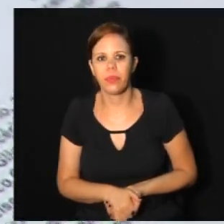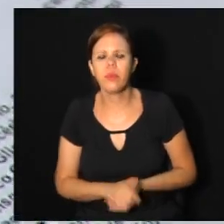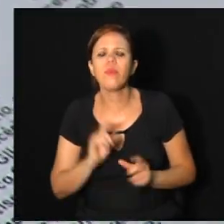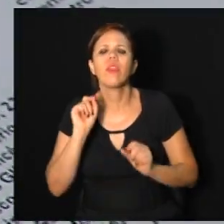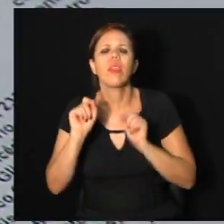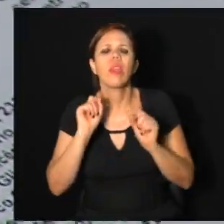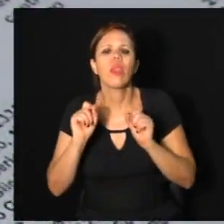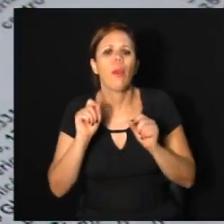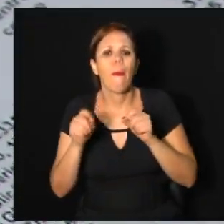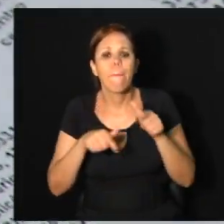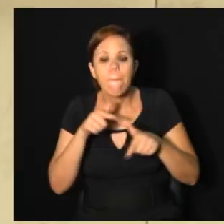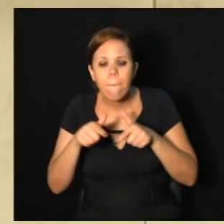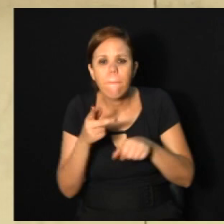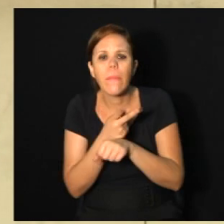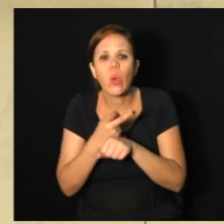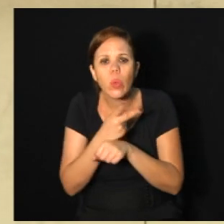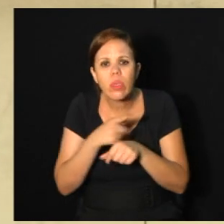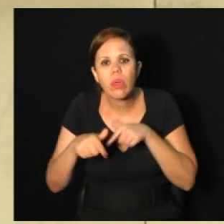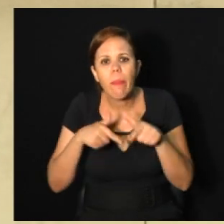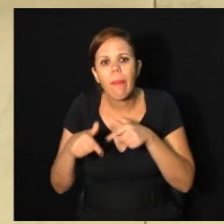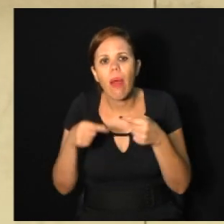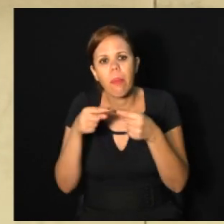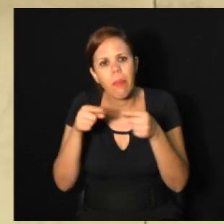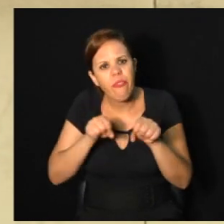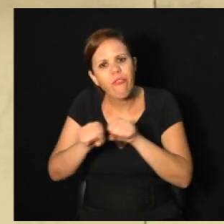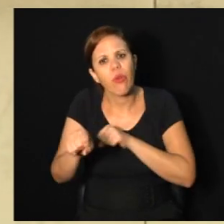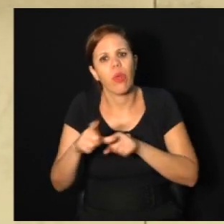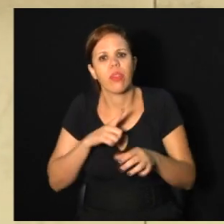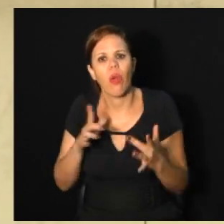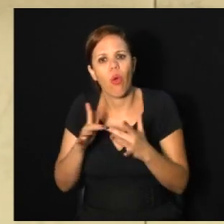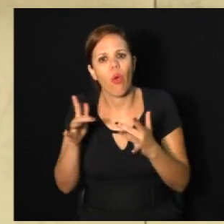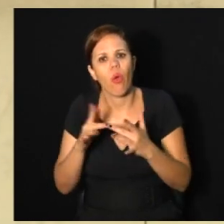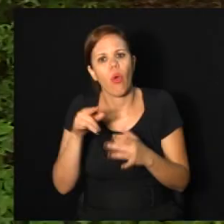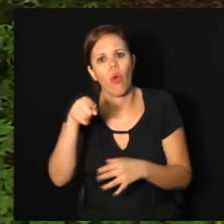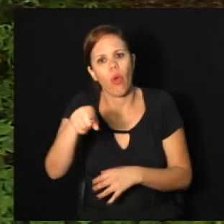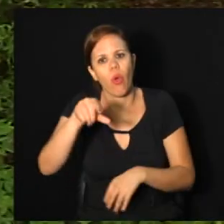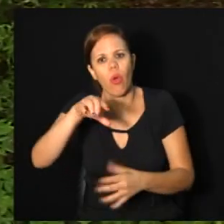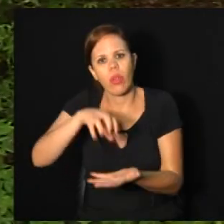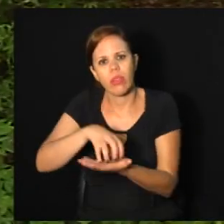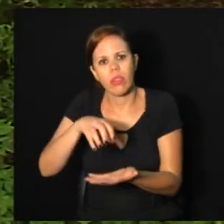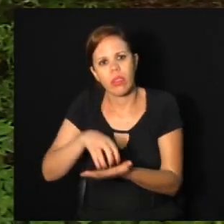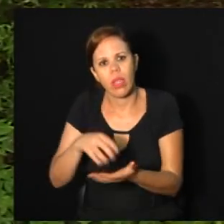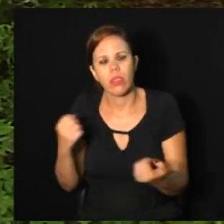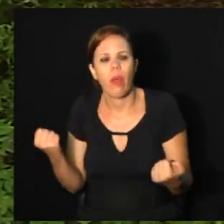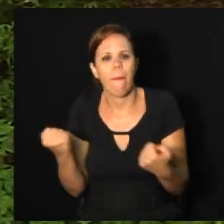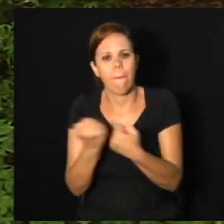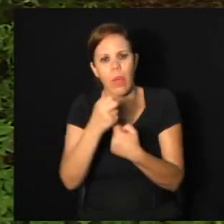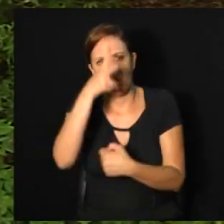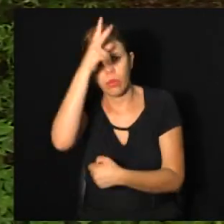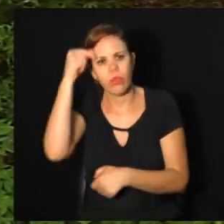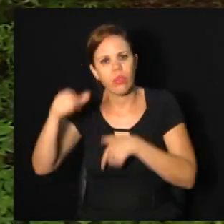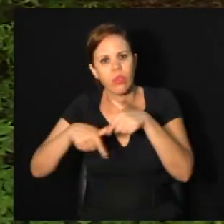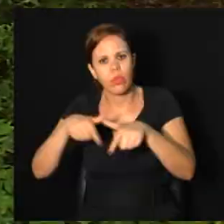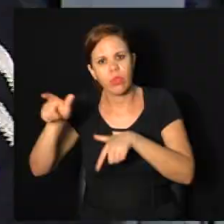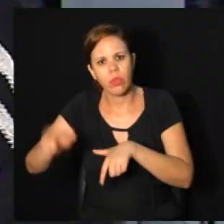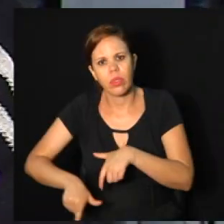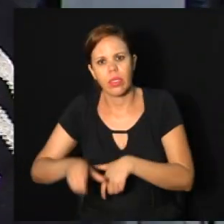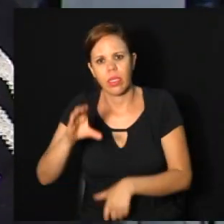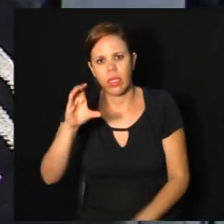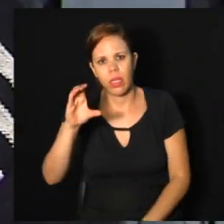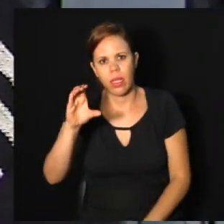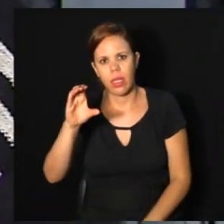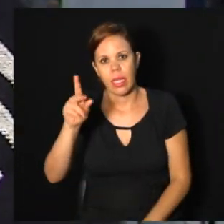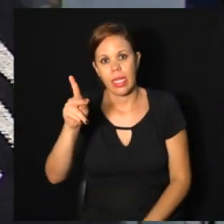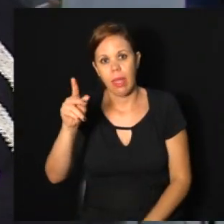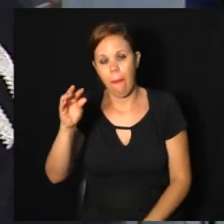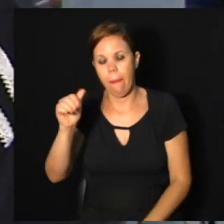procura emprego ou um trabalhador qualificado deve entrar em contato com o Centro Público de Apoio ao Trabalhador, o CEPAT. Bem,